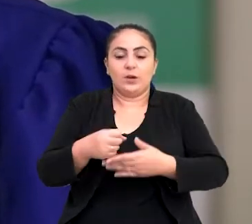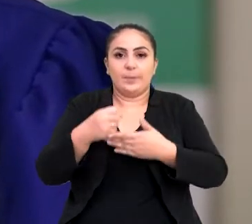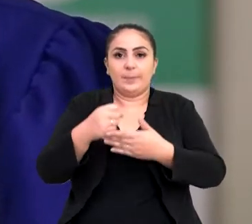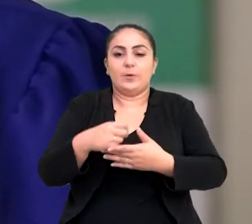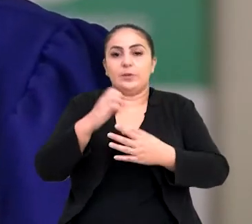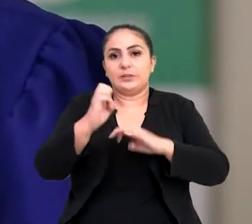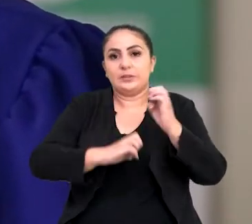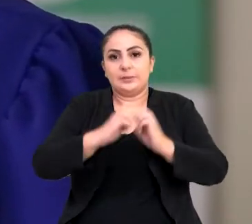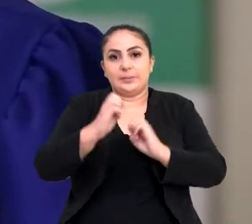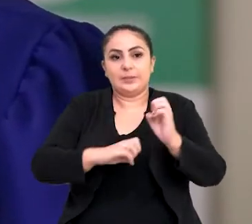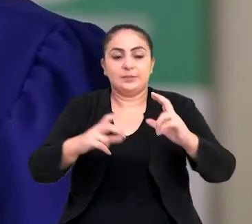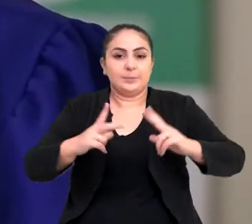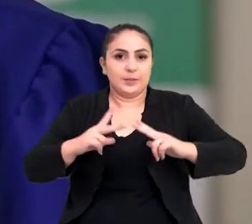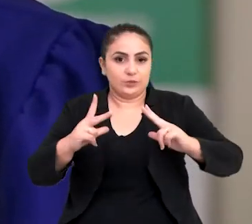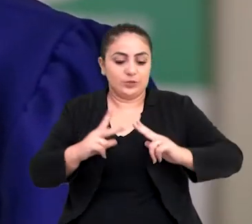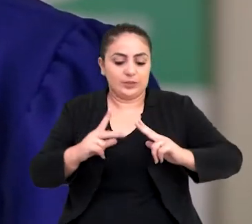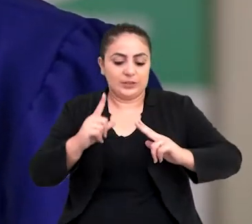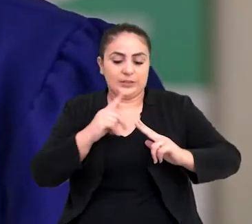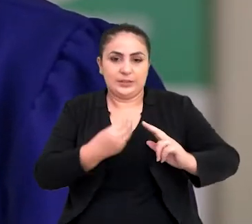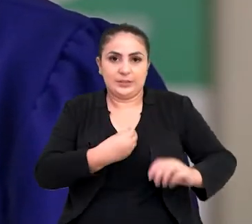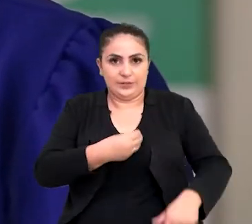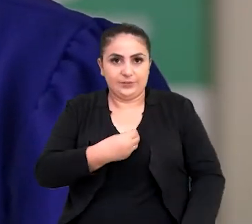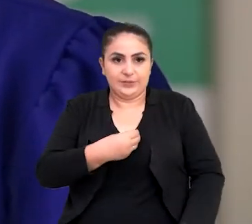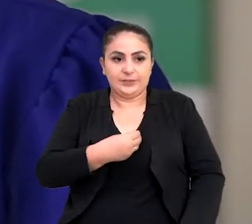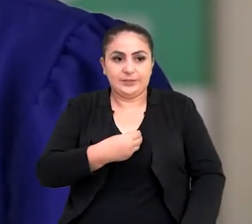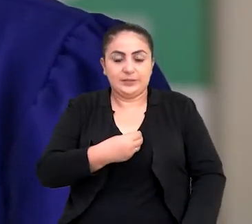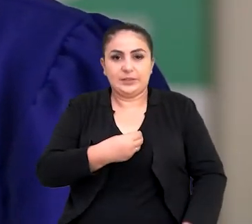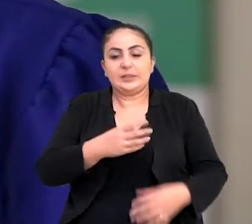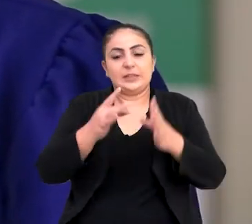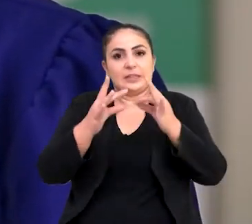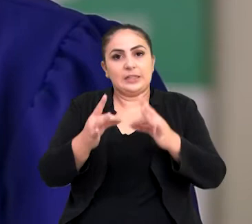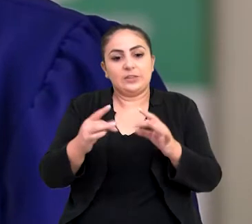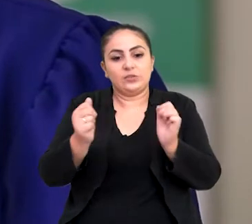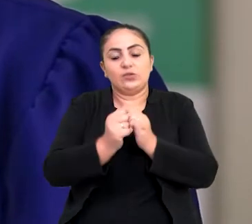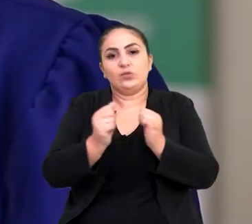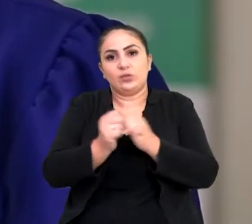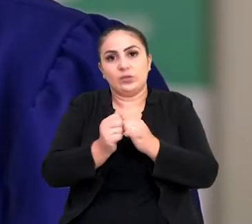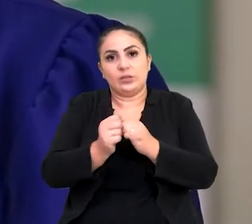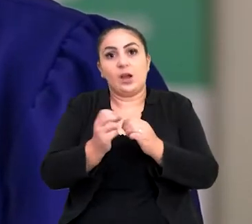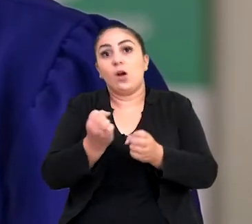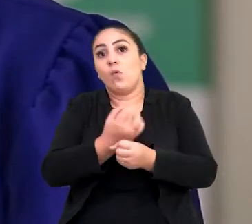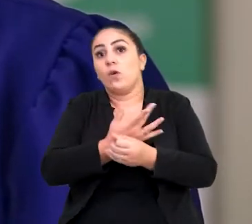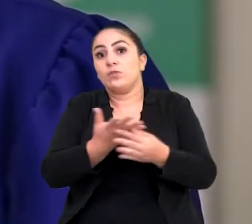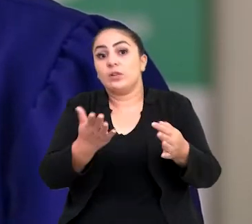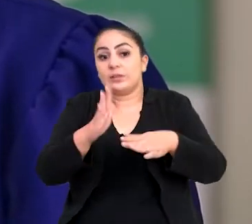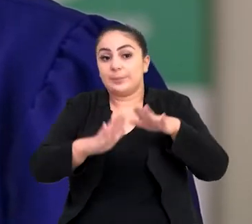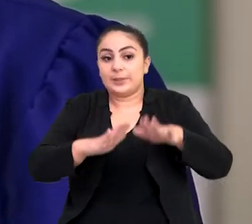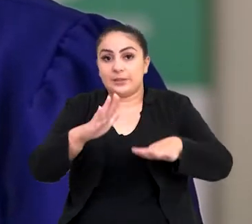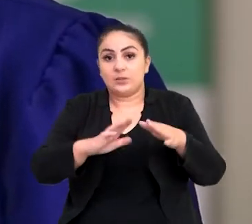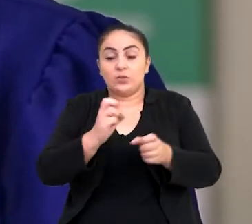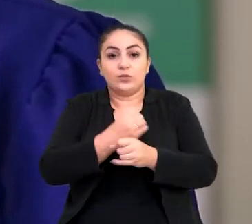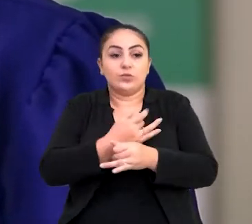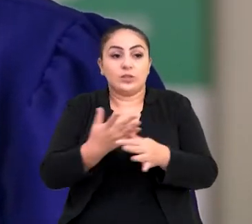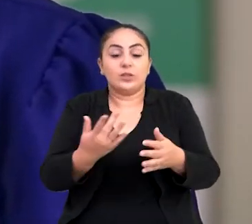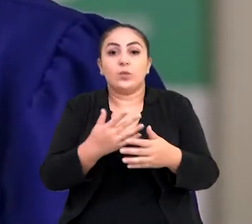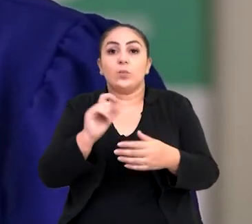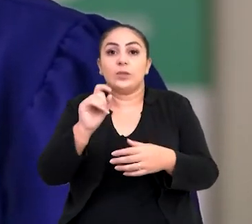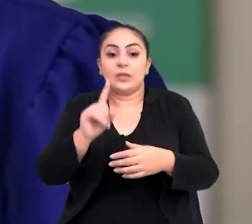com apoio de empresas privadas que estamos detalhando conforme a quantidade, o que